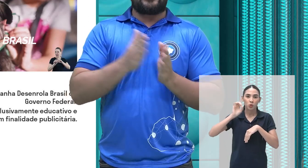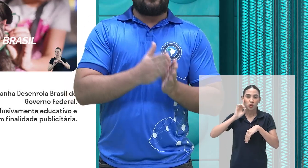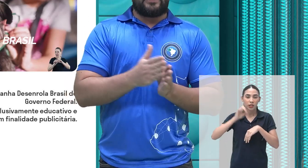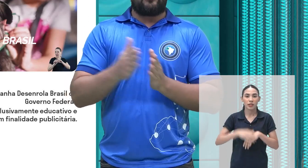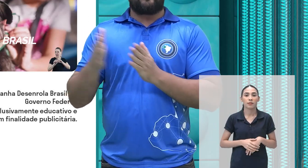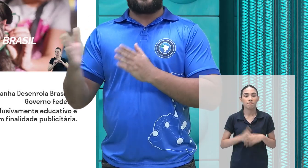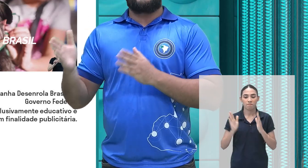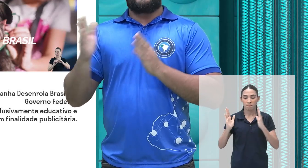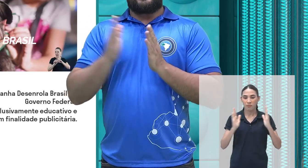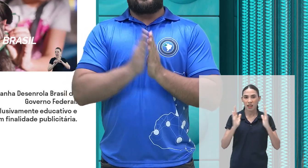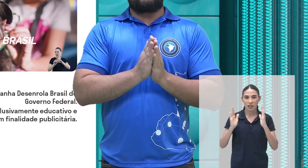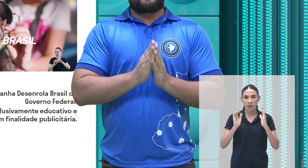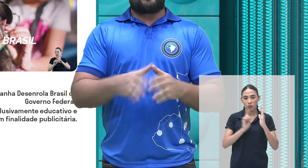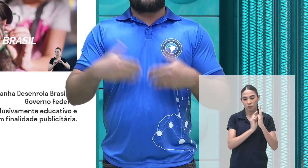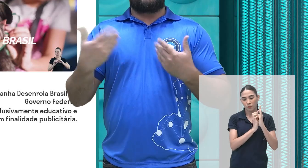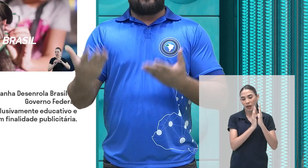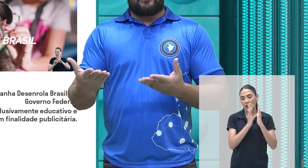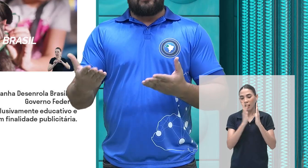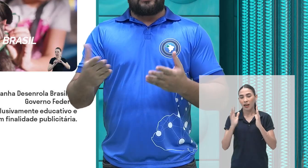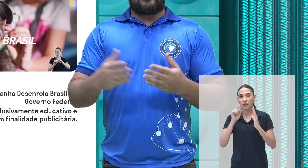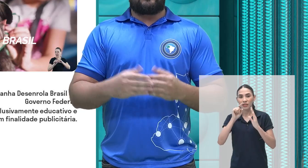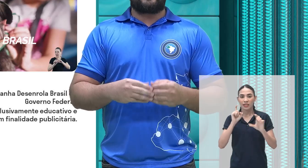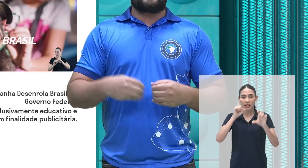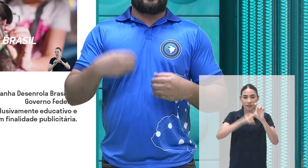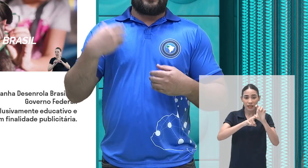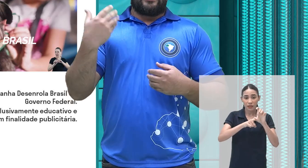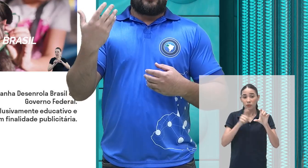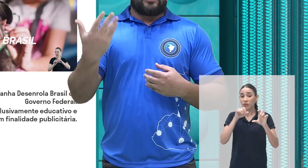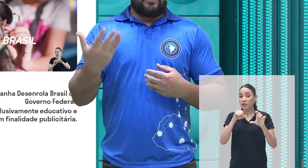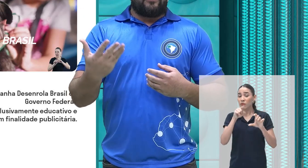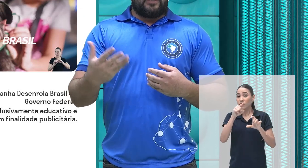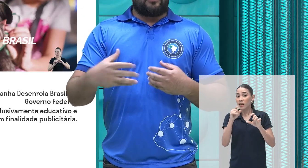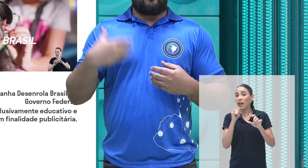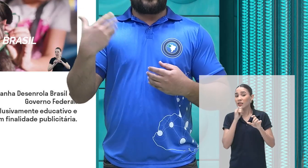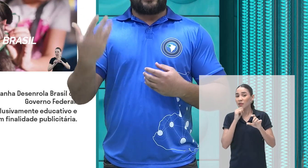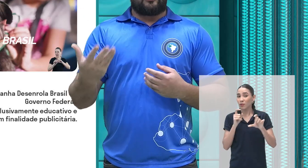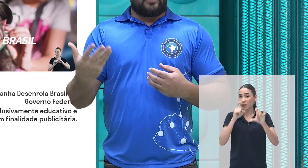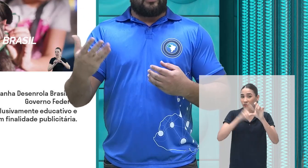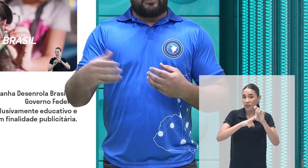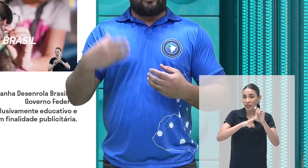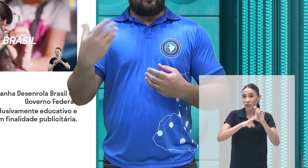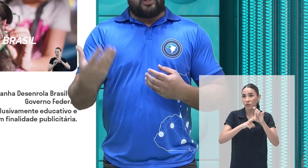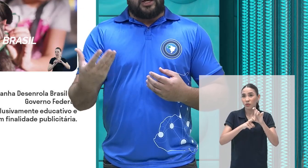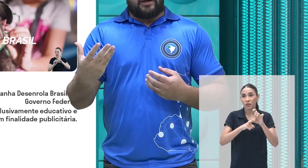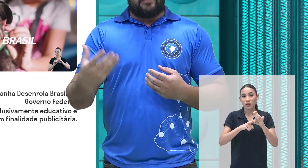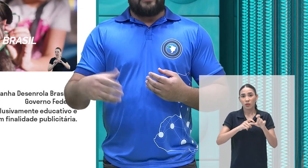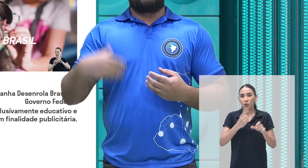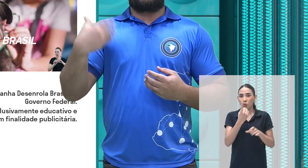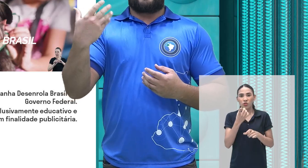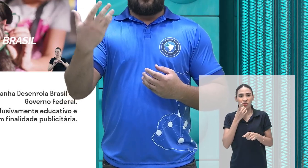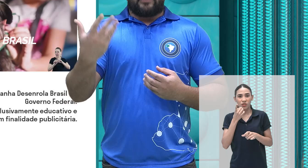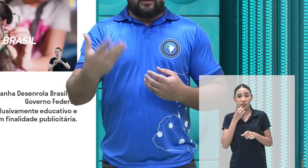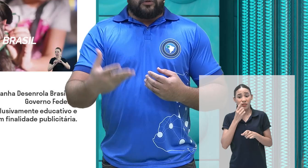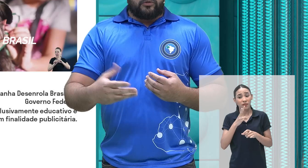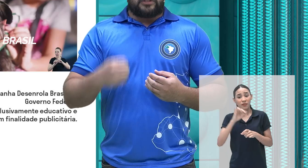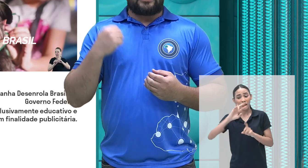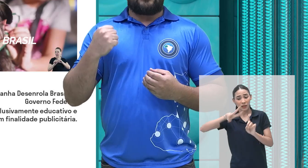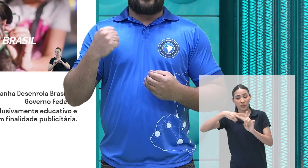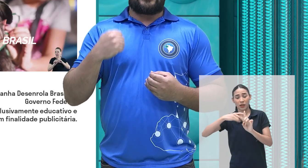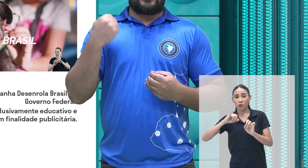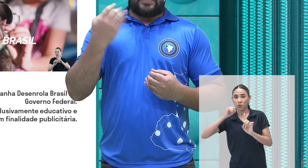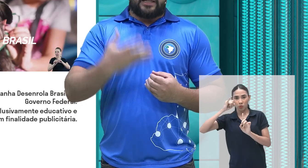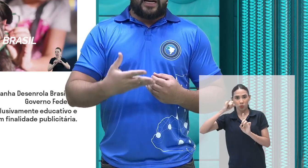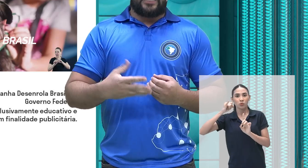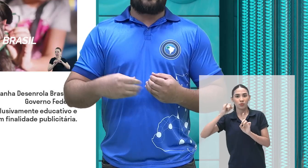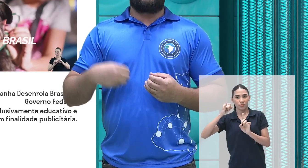certo? Nesse período aí em que você está devendo. Então, se você está devendo com um atraso de uma dívida de um dia, vai ser cobrado juros em